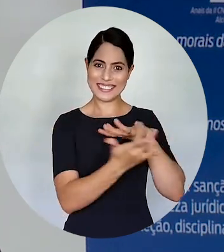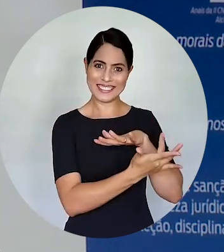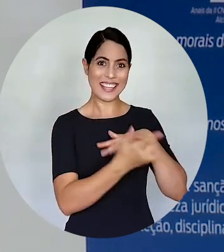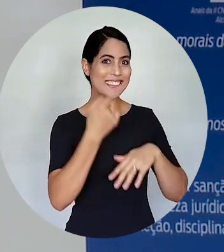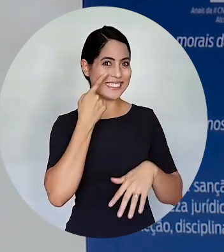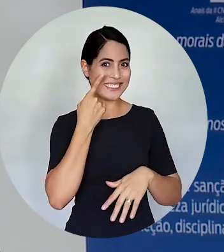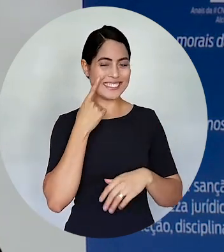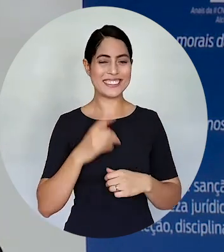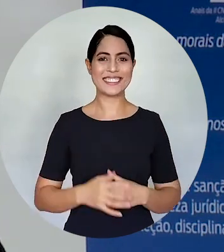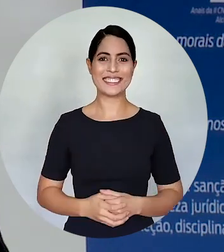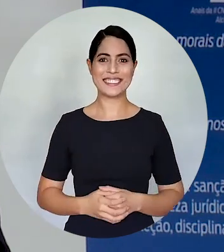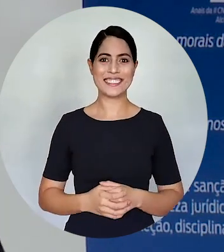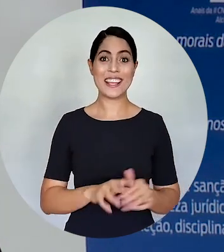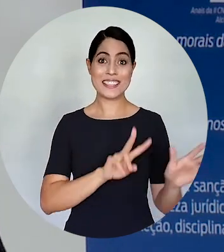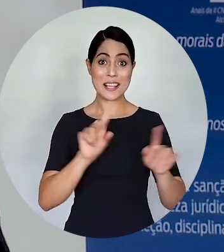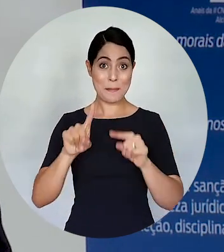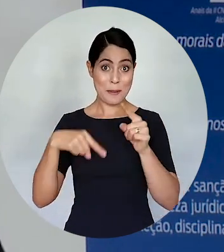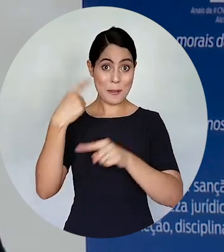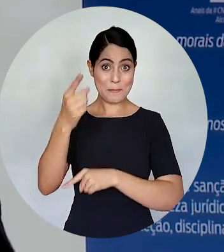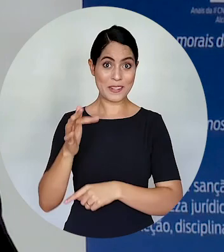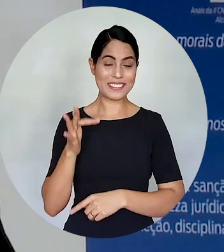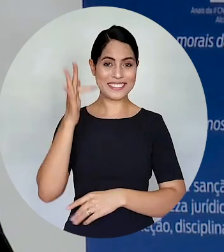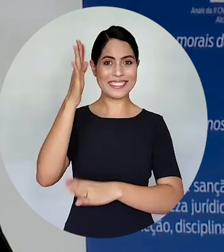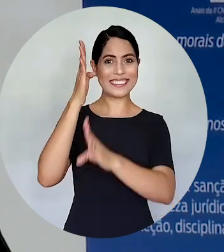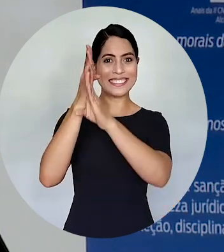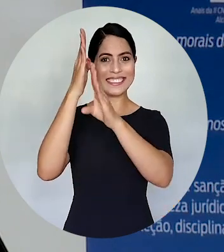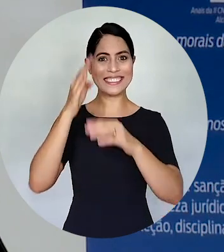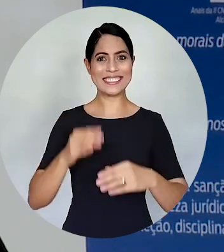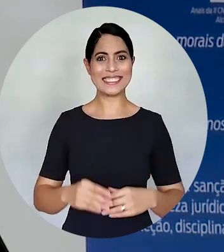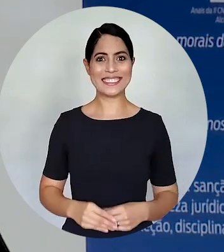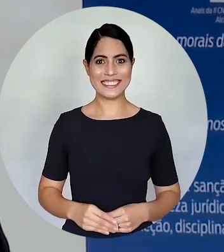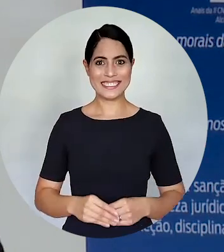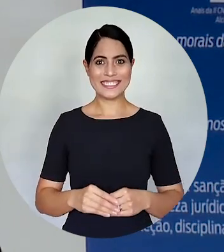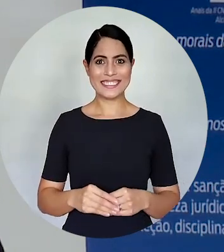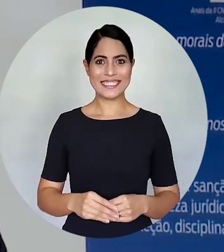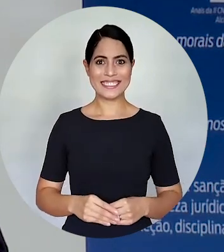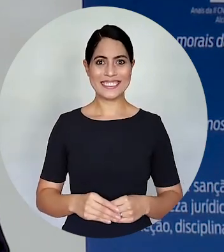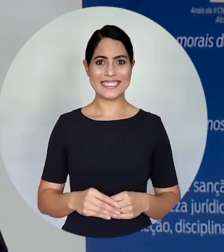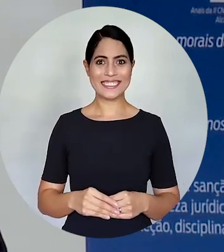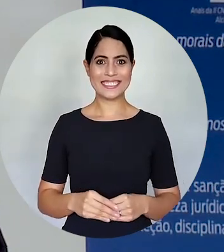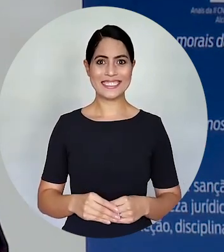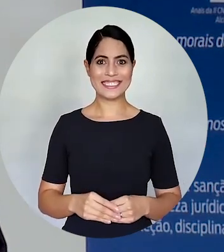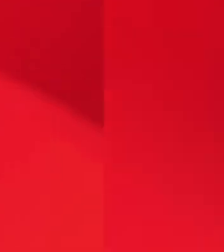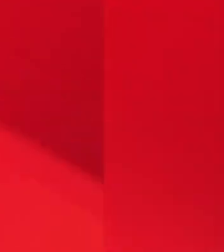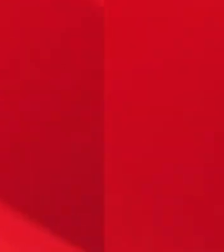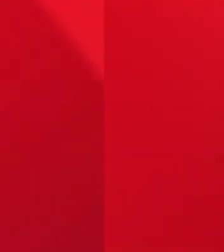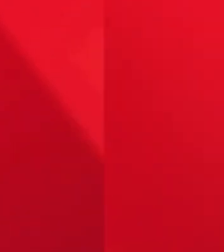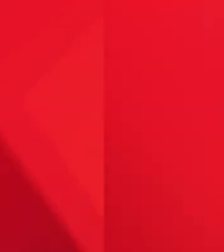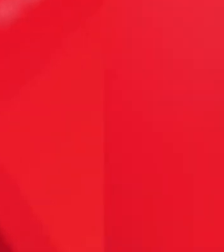fazendo em nossas redes sociais. Nos vemos na próxima semana. Até lá!